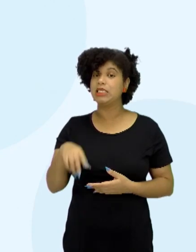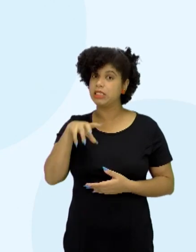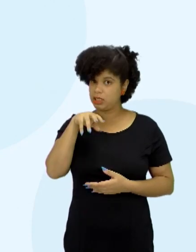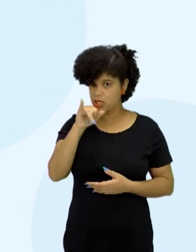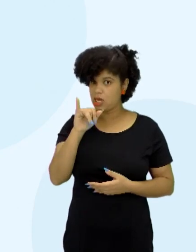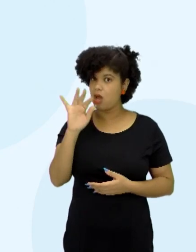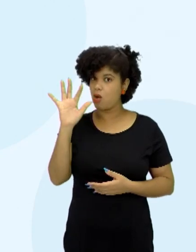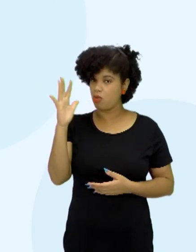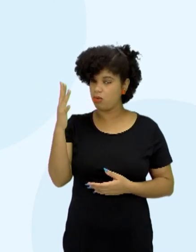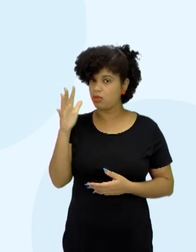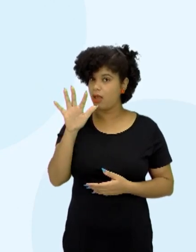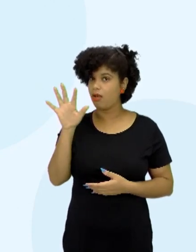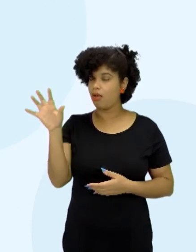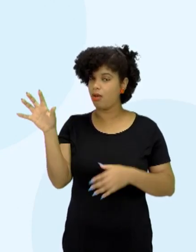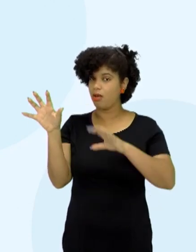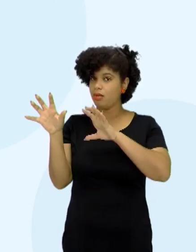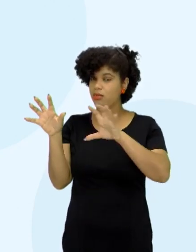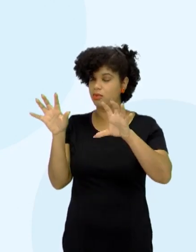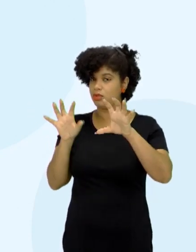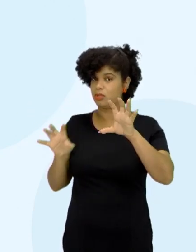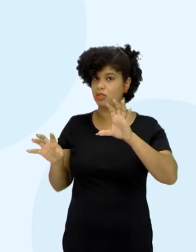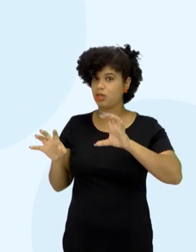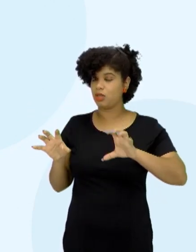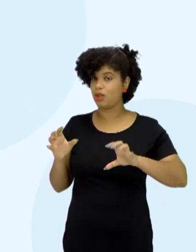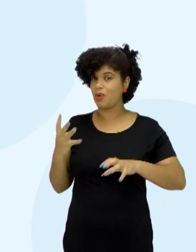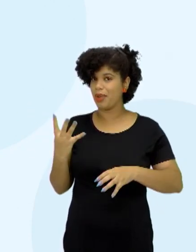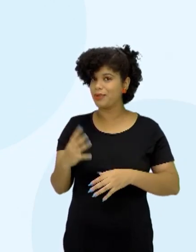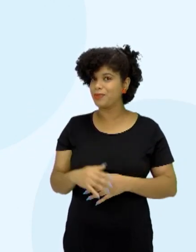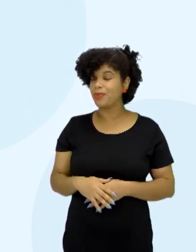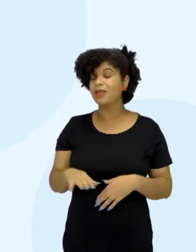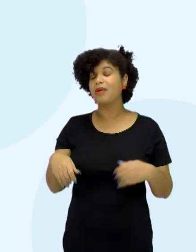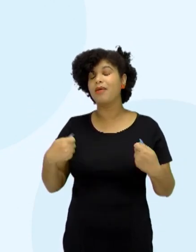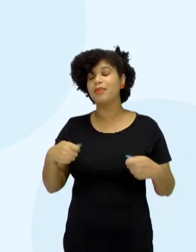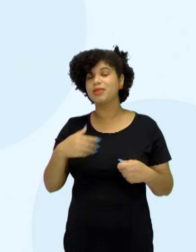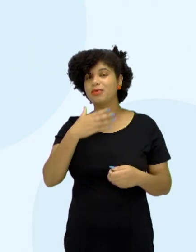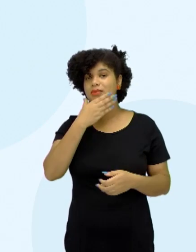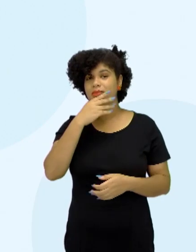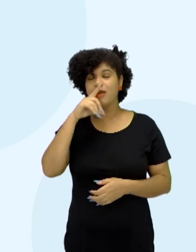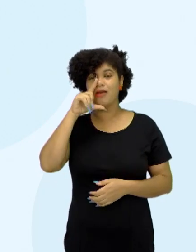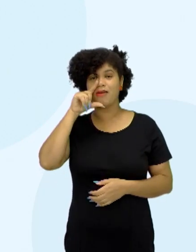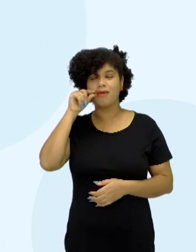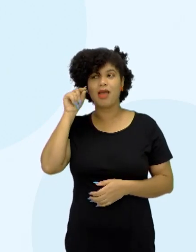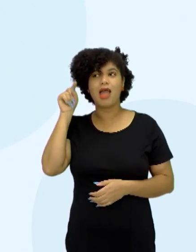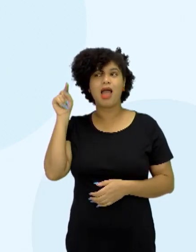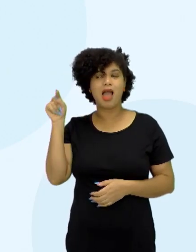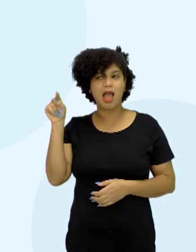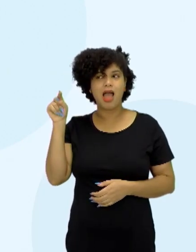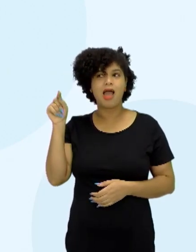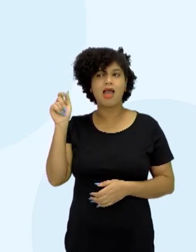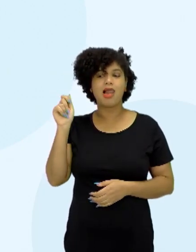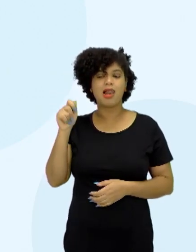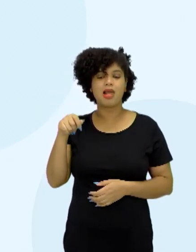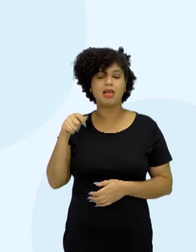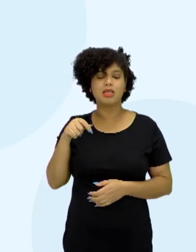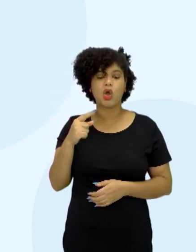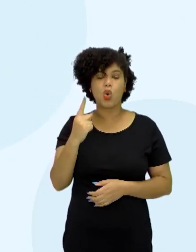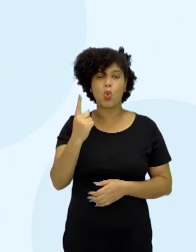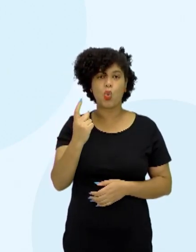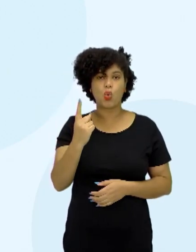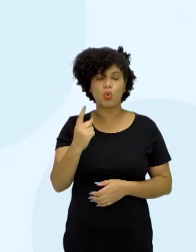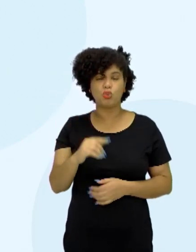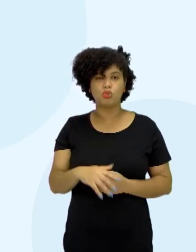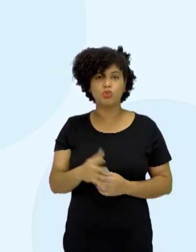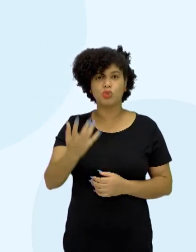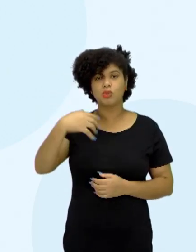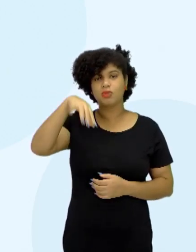era justamente a Casa Real. E aí o que acontece? Quando você tem esse ato aí, que é a renúncia